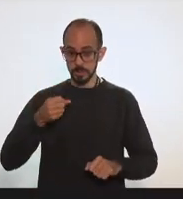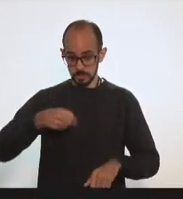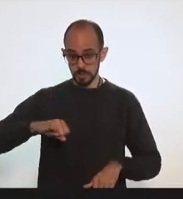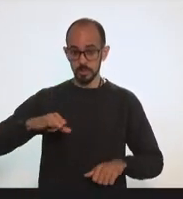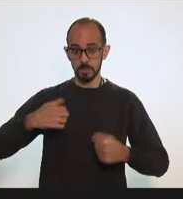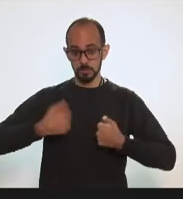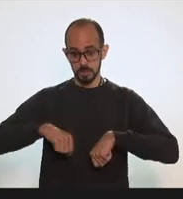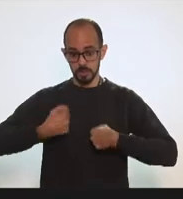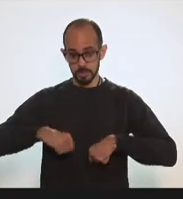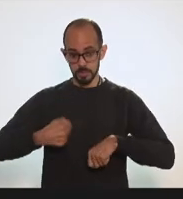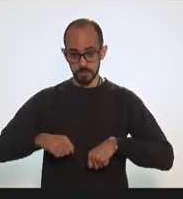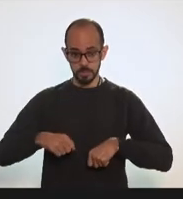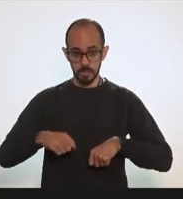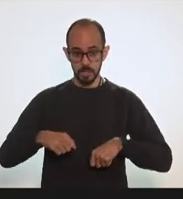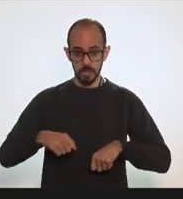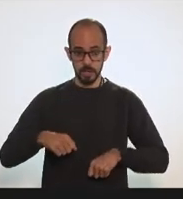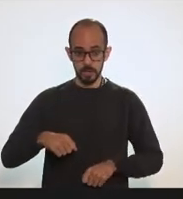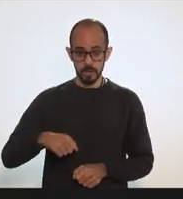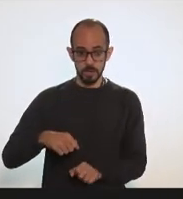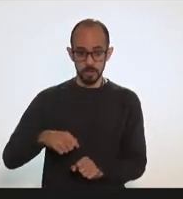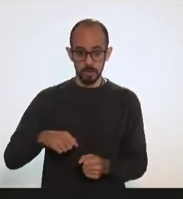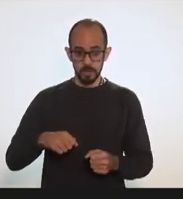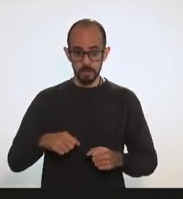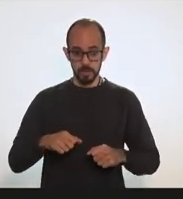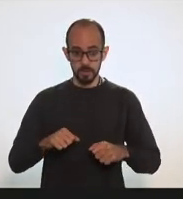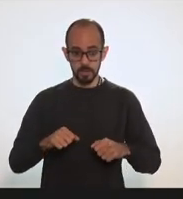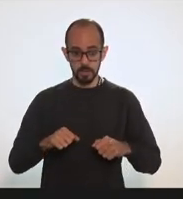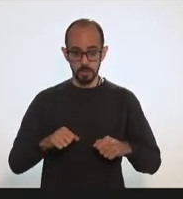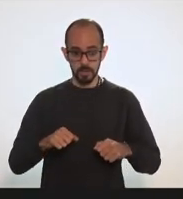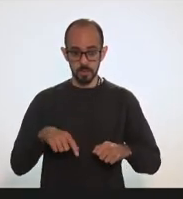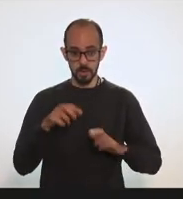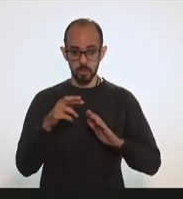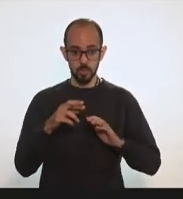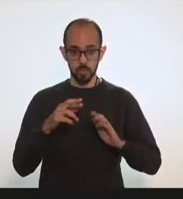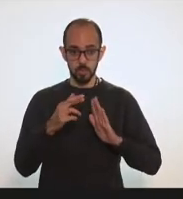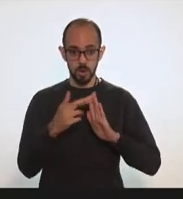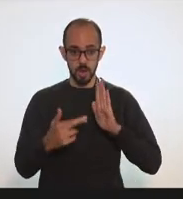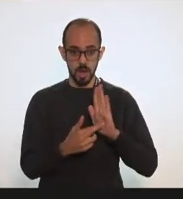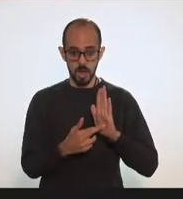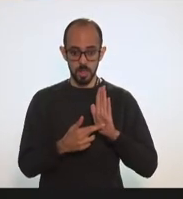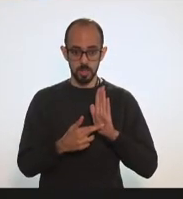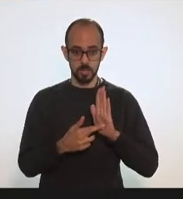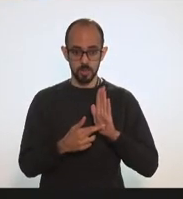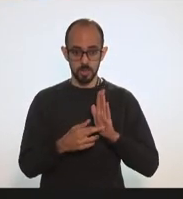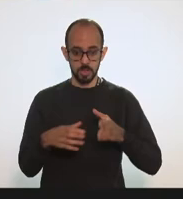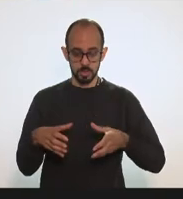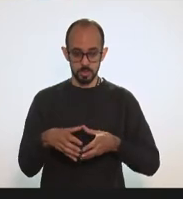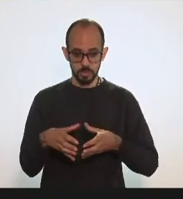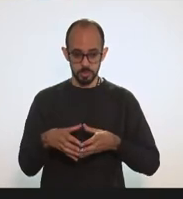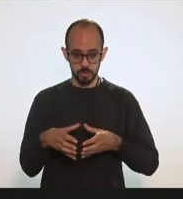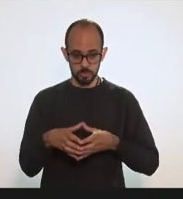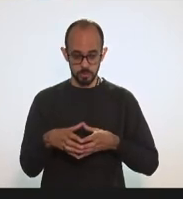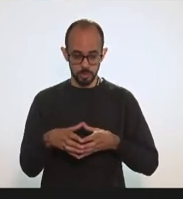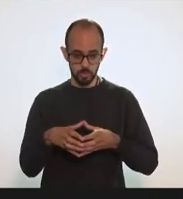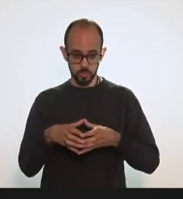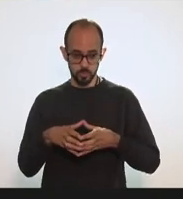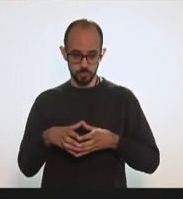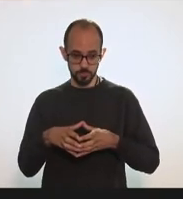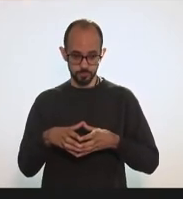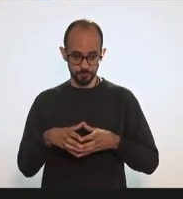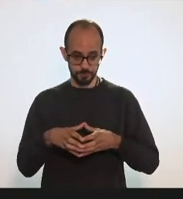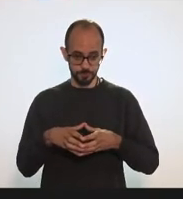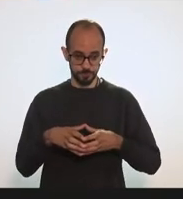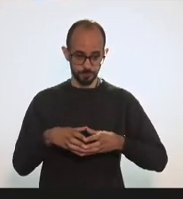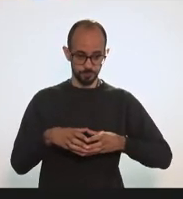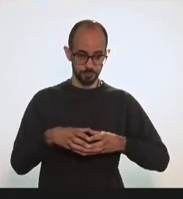necessário. Acho que o deputado Rodrigo Amorim talvez queira falar, já que é o relator da comissão. E assim